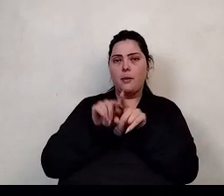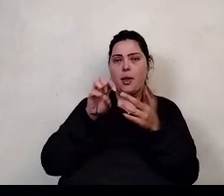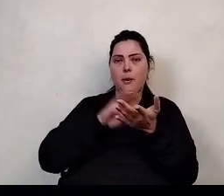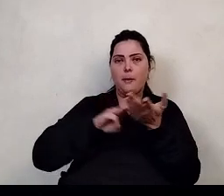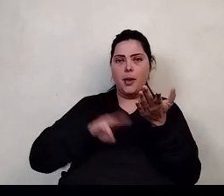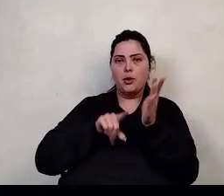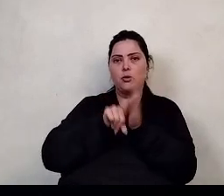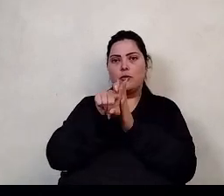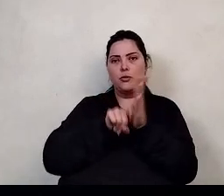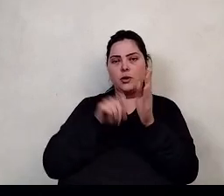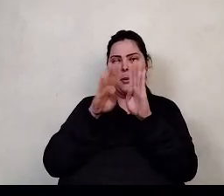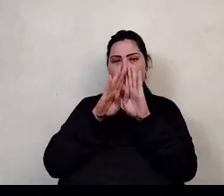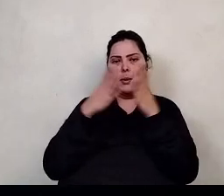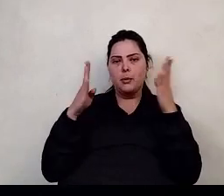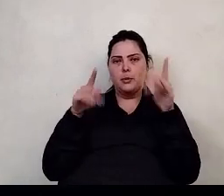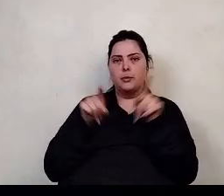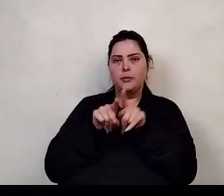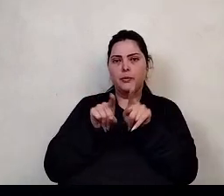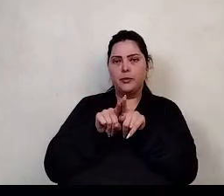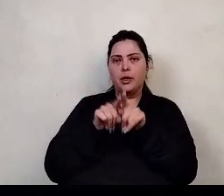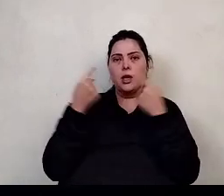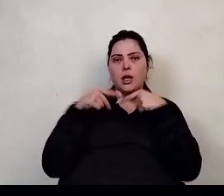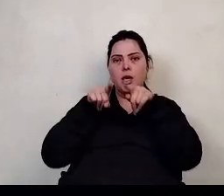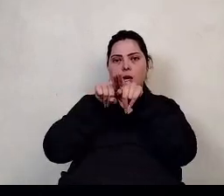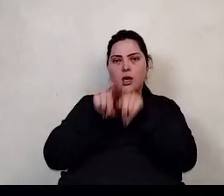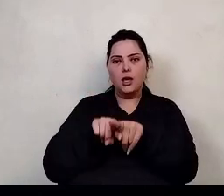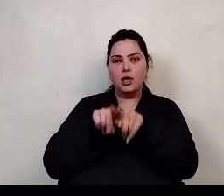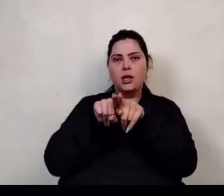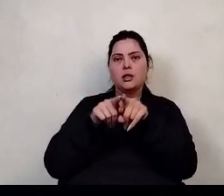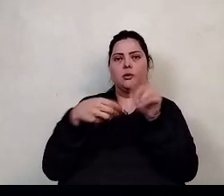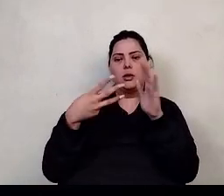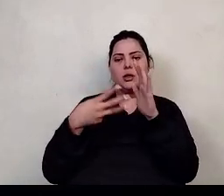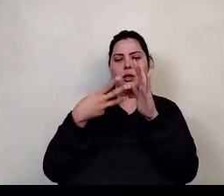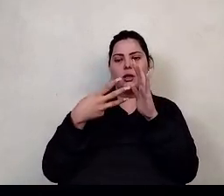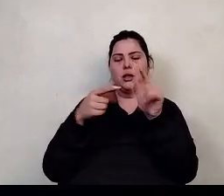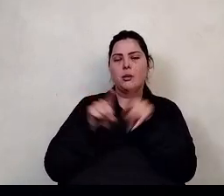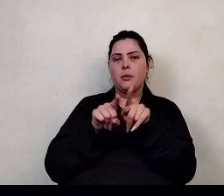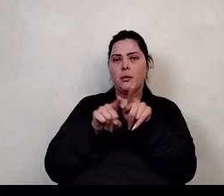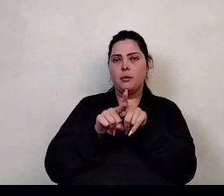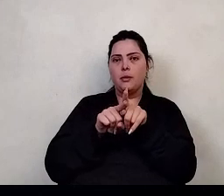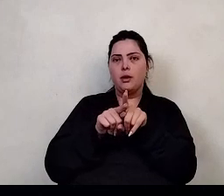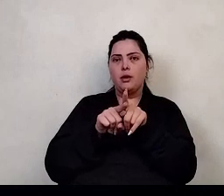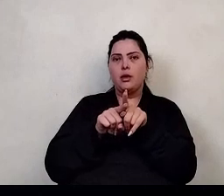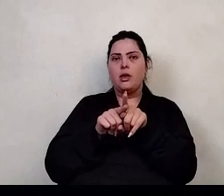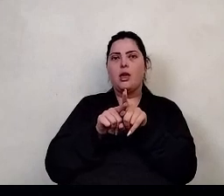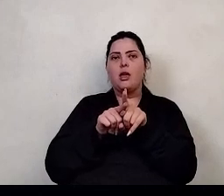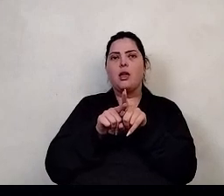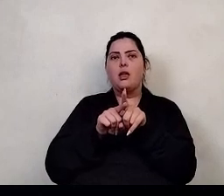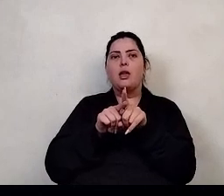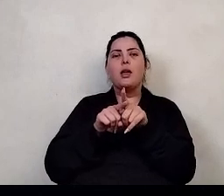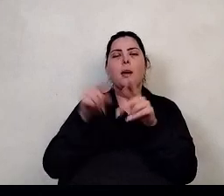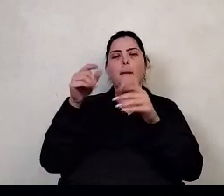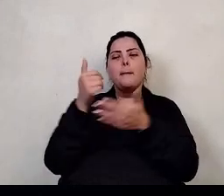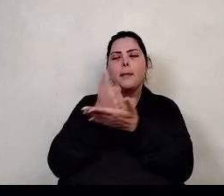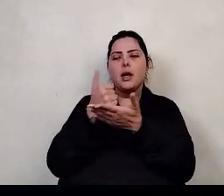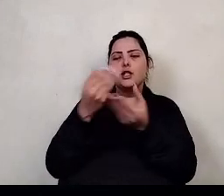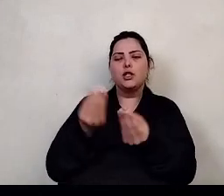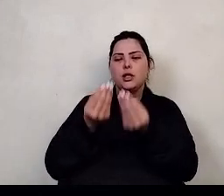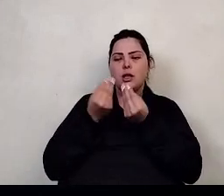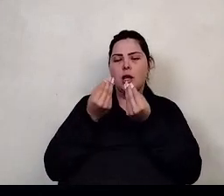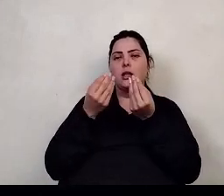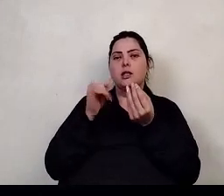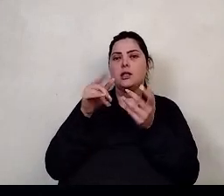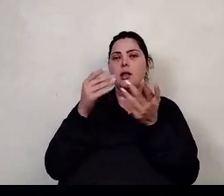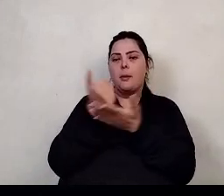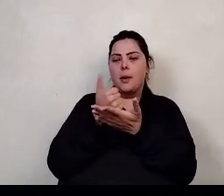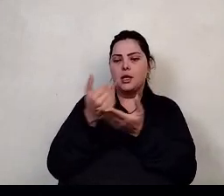biblioteca, é uma integração com um terceiro. Essas normalmente são as nossas unidades de entrega, certo? Se essas são as unidades de entrega,